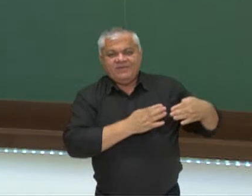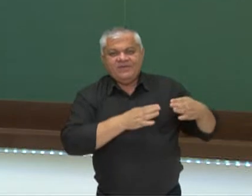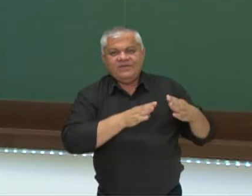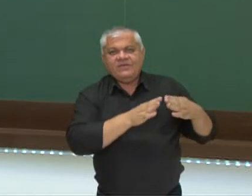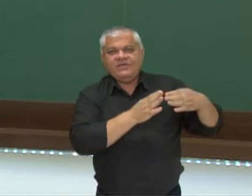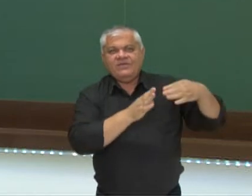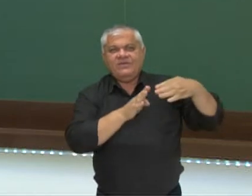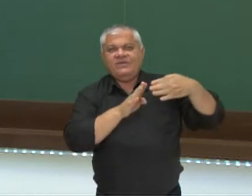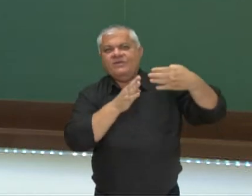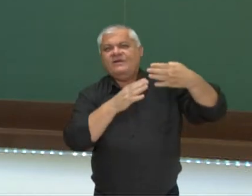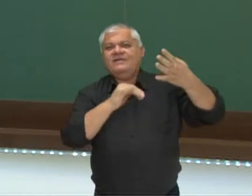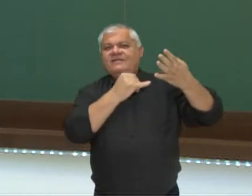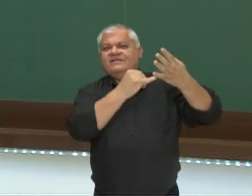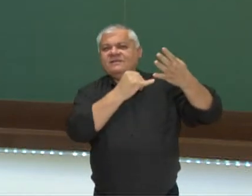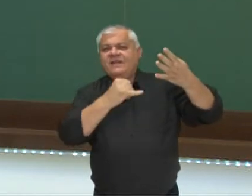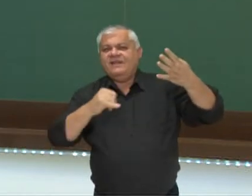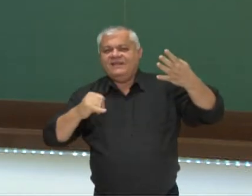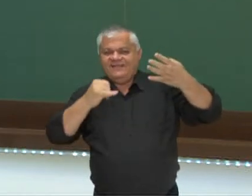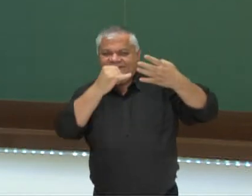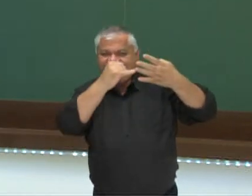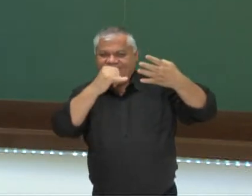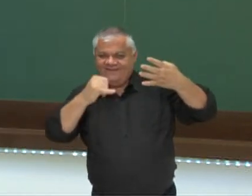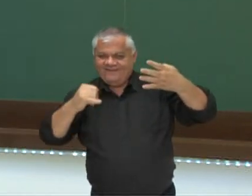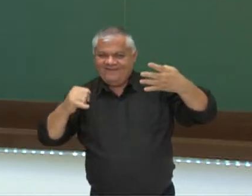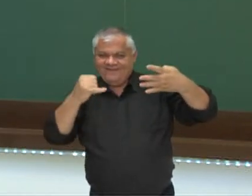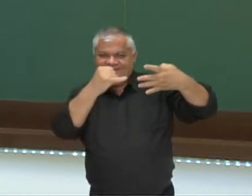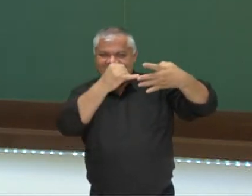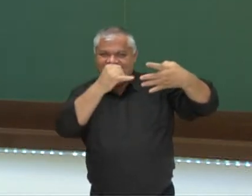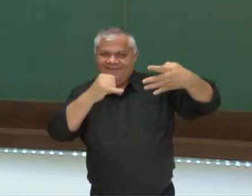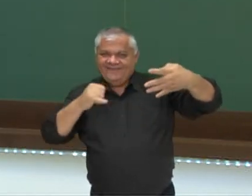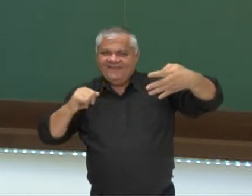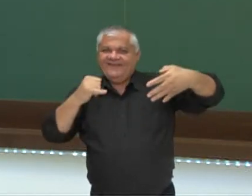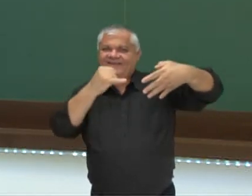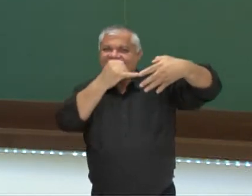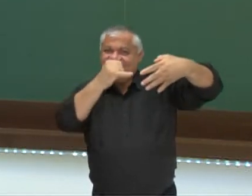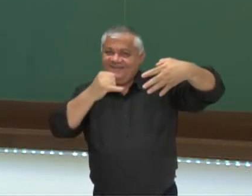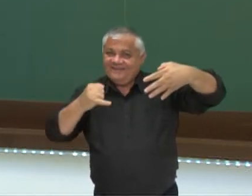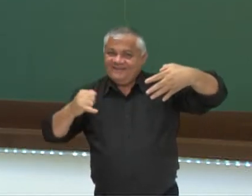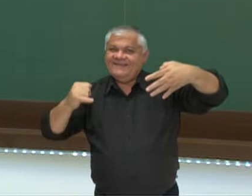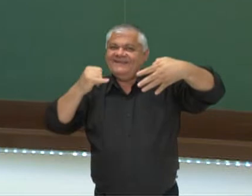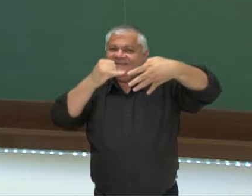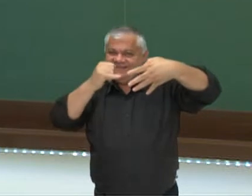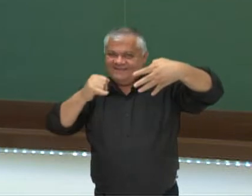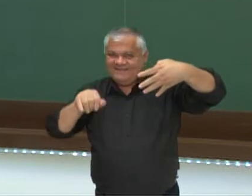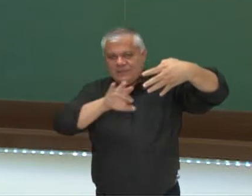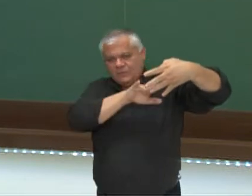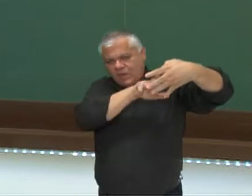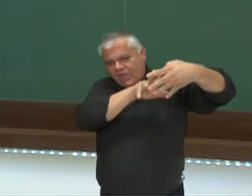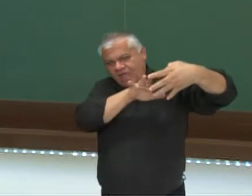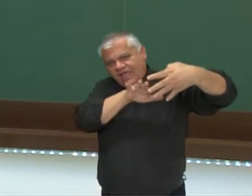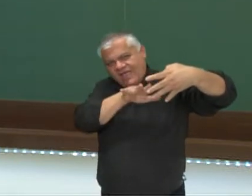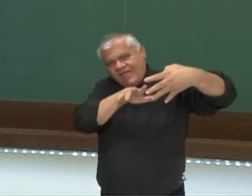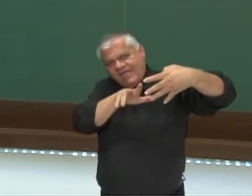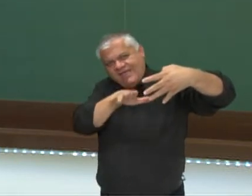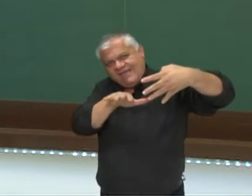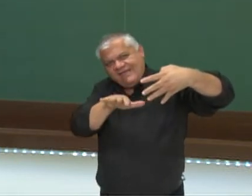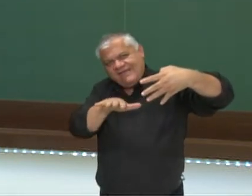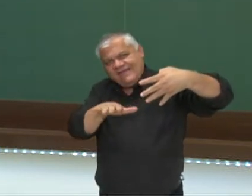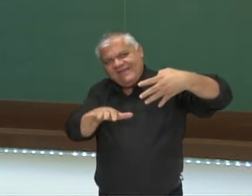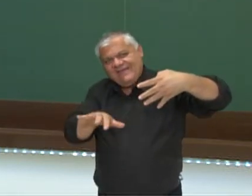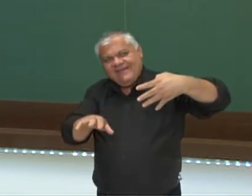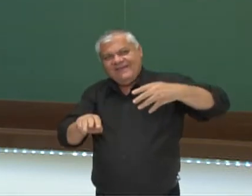vários divisores de água, fazendo com que esta bacia hidrográfica do Paranapanema venha a ser dividida em